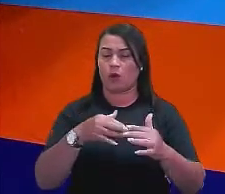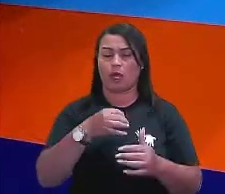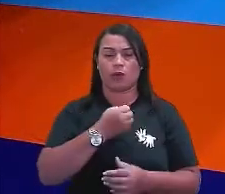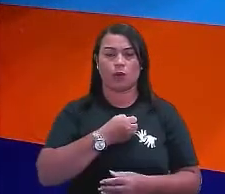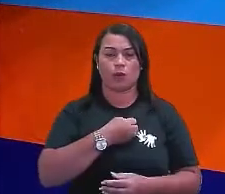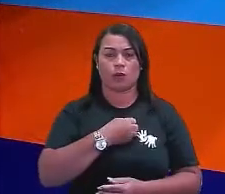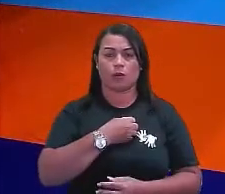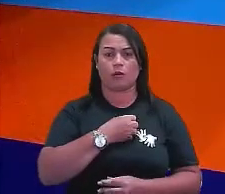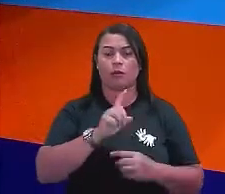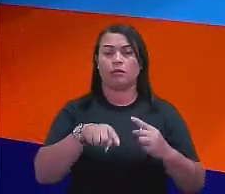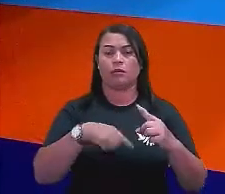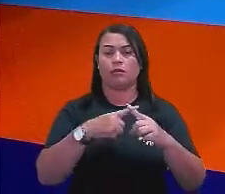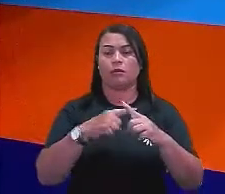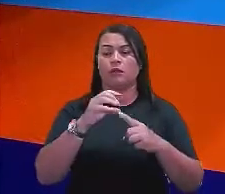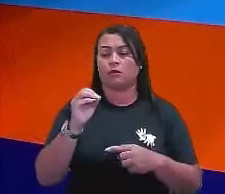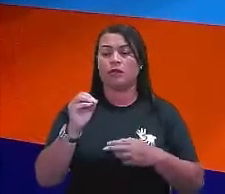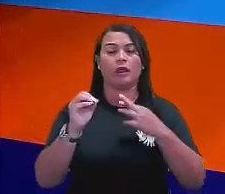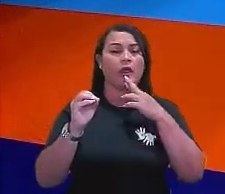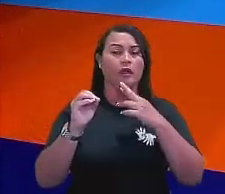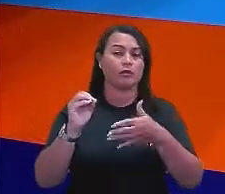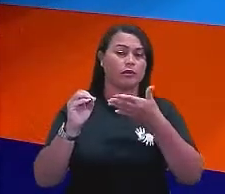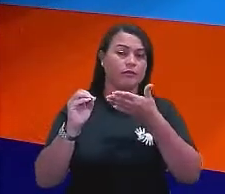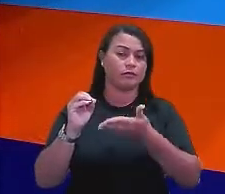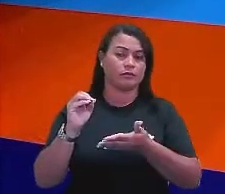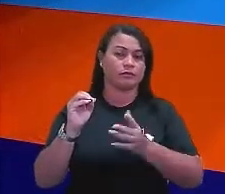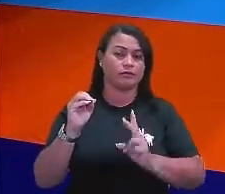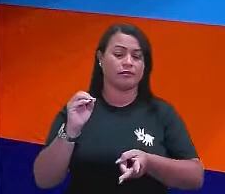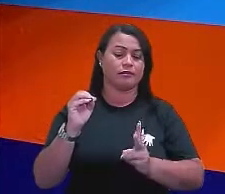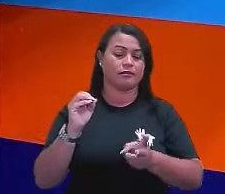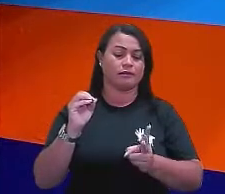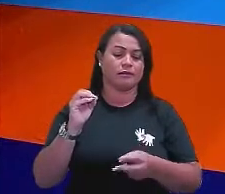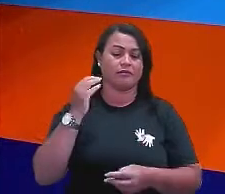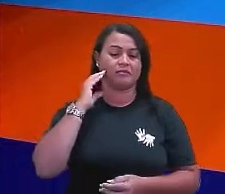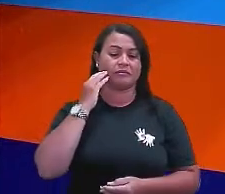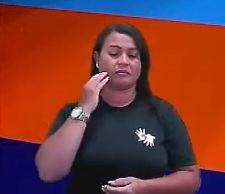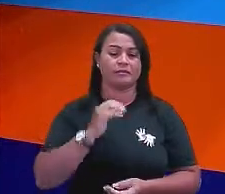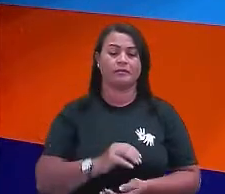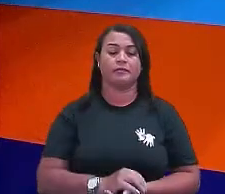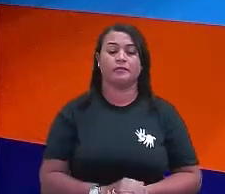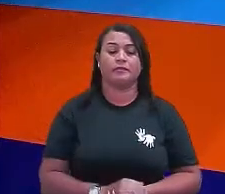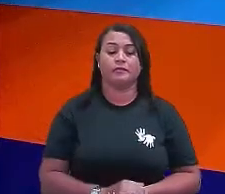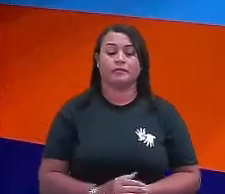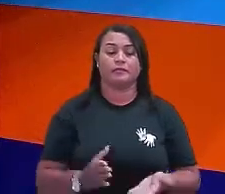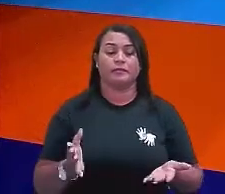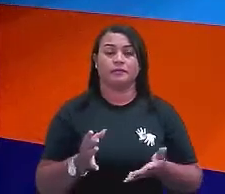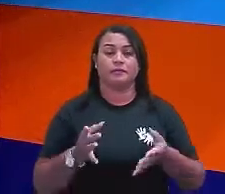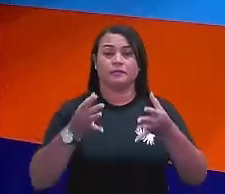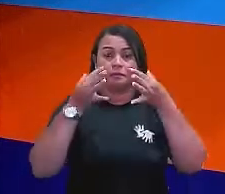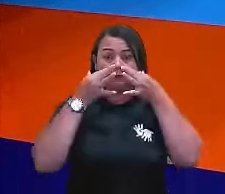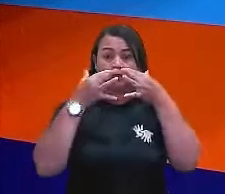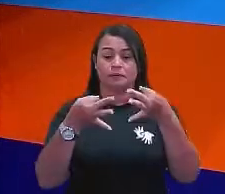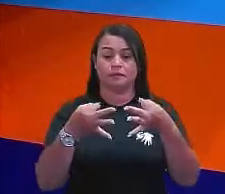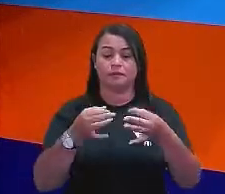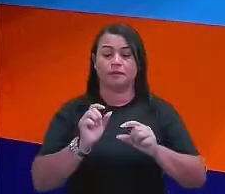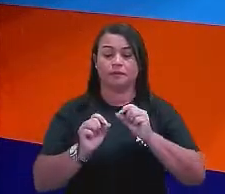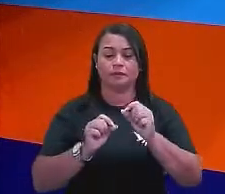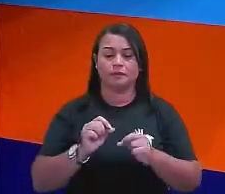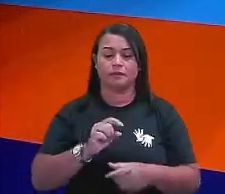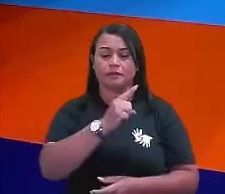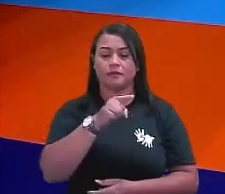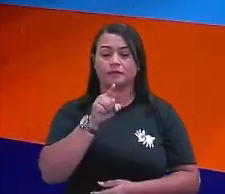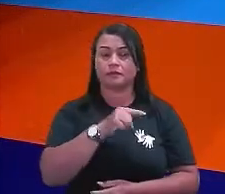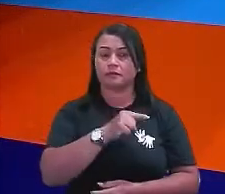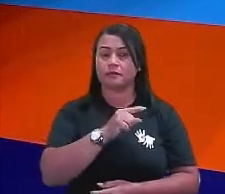matemática. Então, todo número multiplicado por zero vai ser igual a zero. Agora, preste atenção. Assinale verdadeiro ou falso na